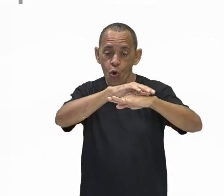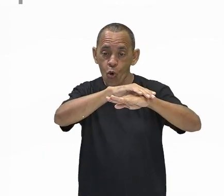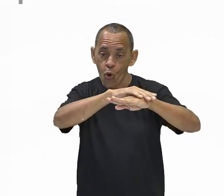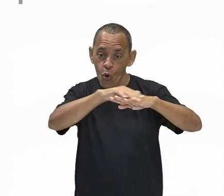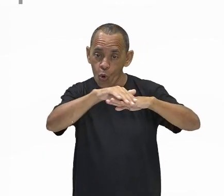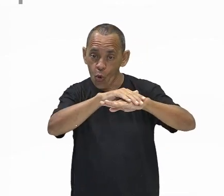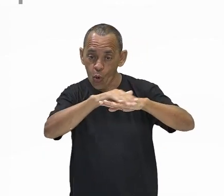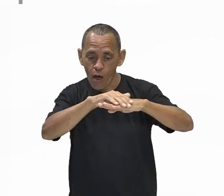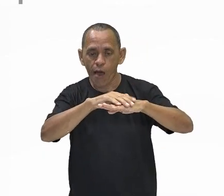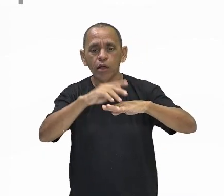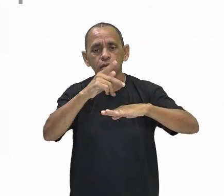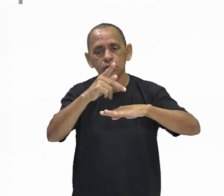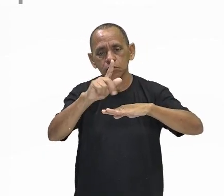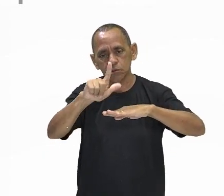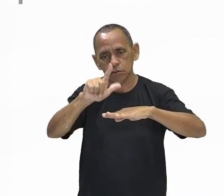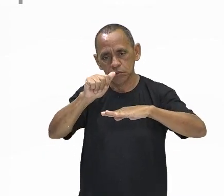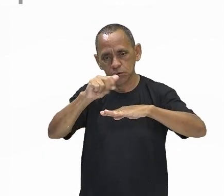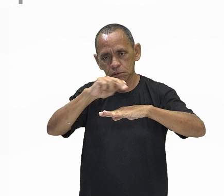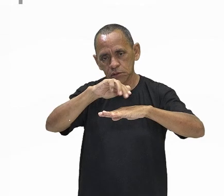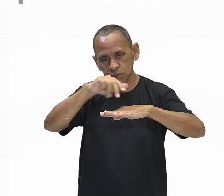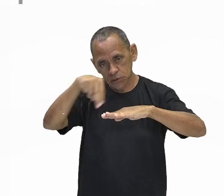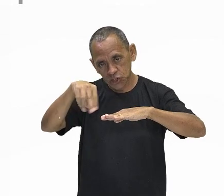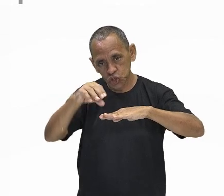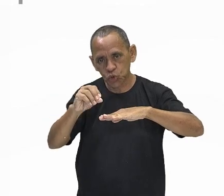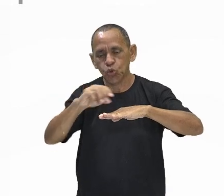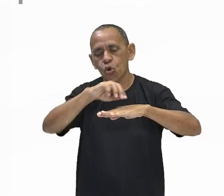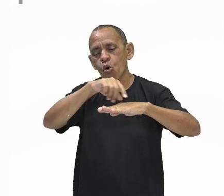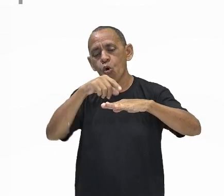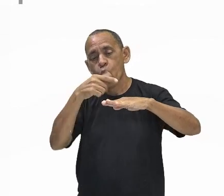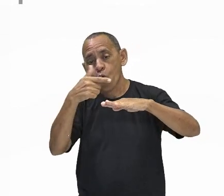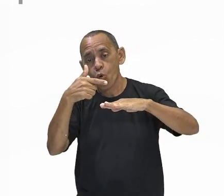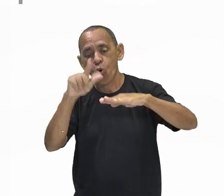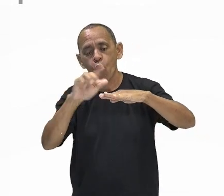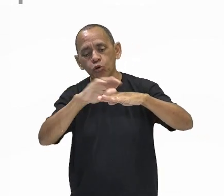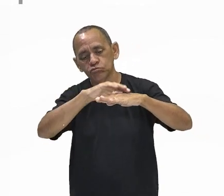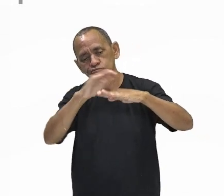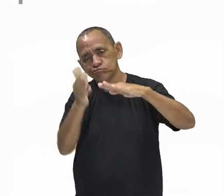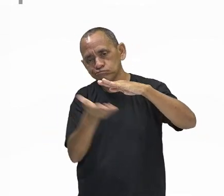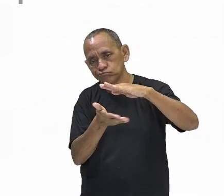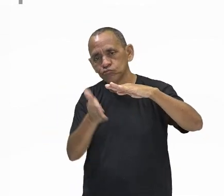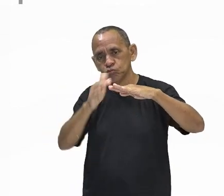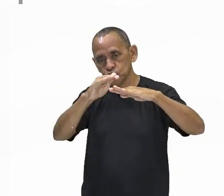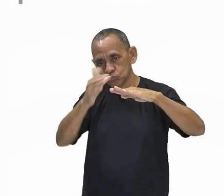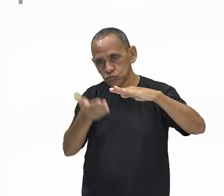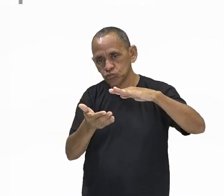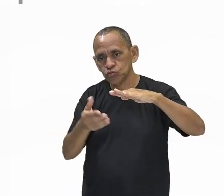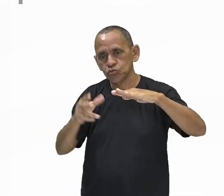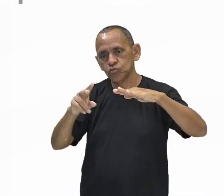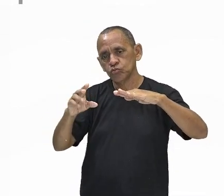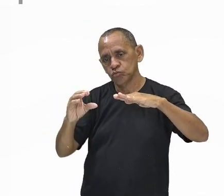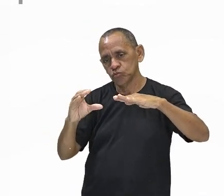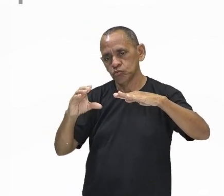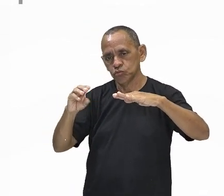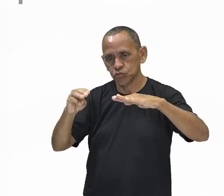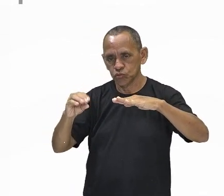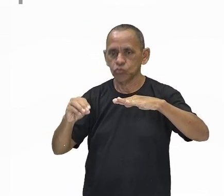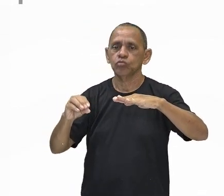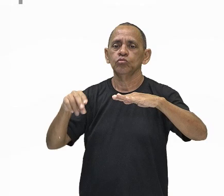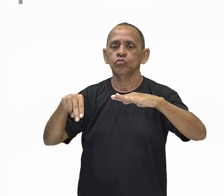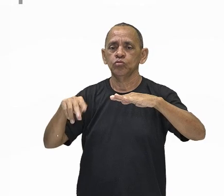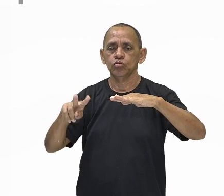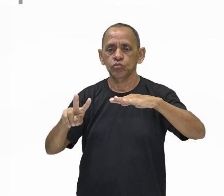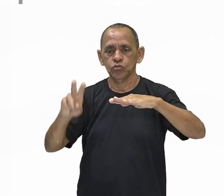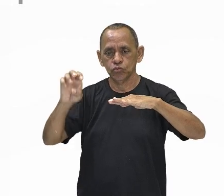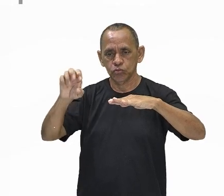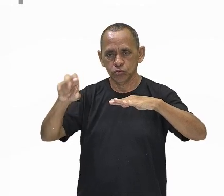lado plano e o outro convexo. E as lentes côncavo-convexas, com um lado côncavo e outro convexo, as